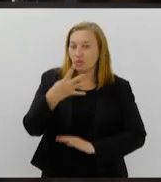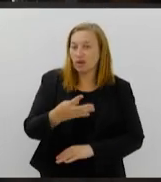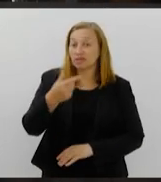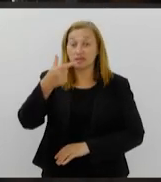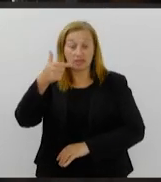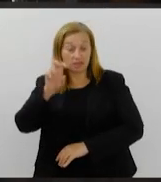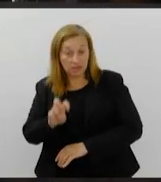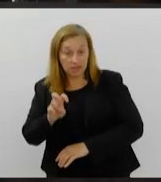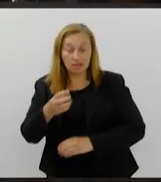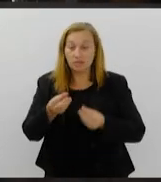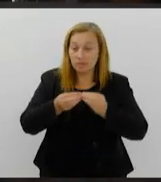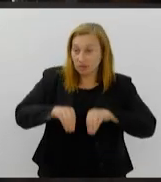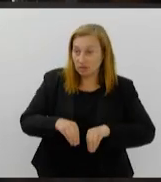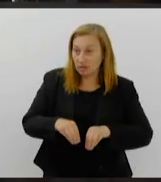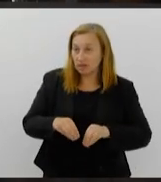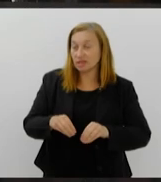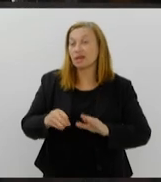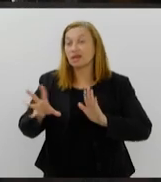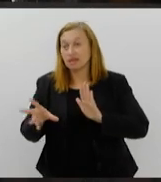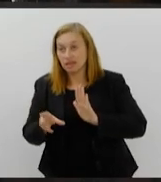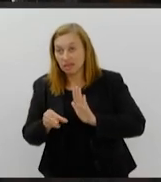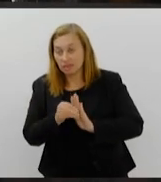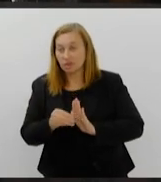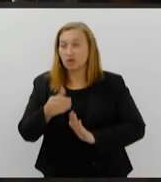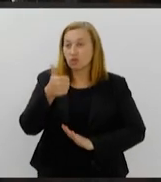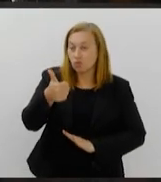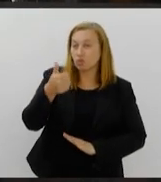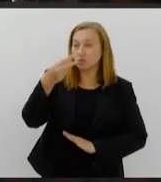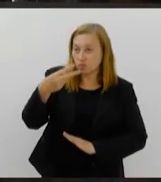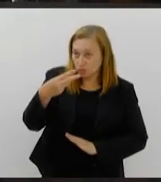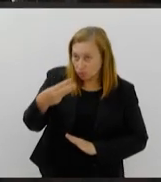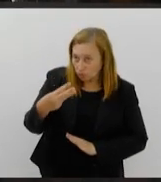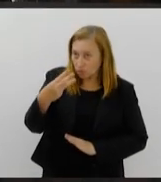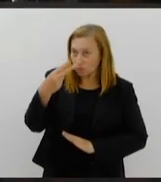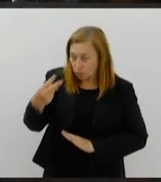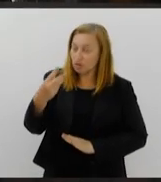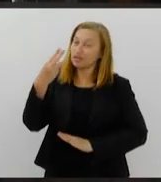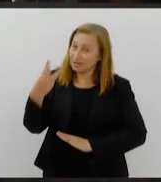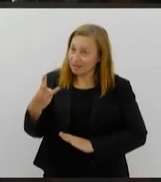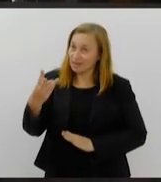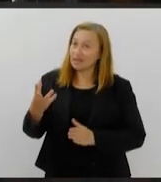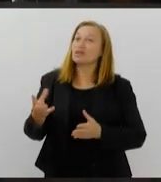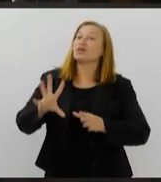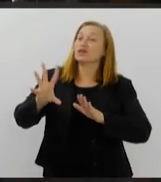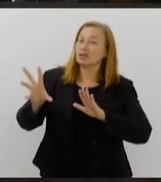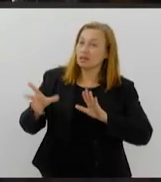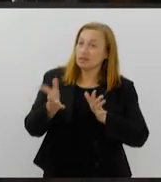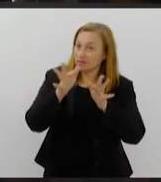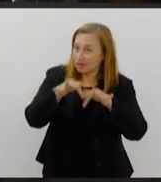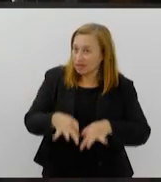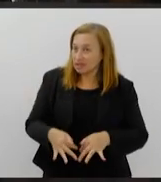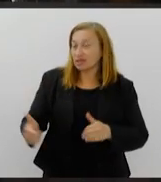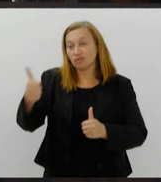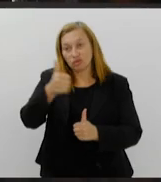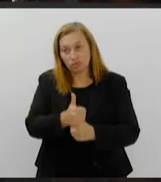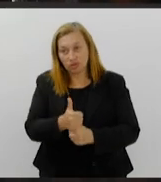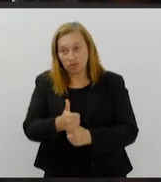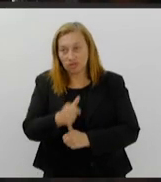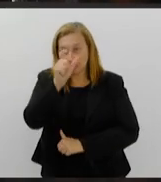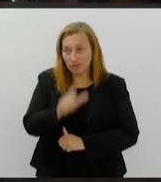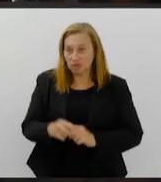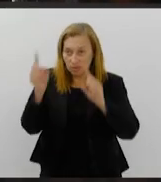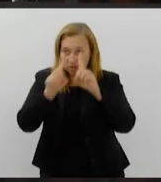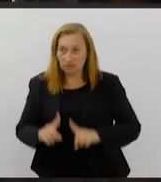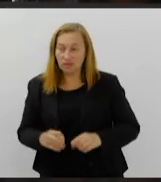5, prejudicadas às emendas números 1, 2 e 3, concluindo por substitutivo da pessoa com